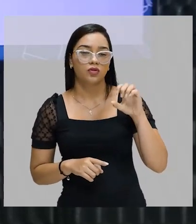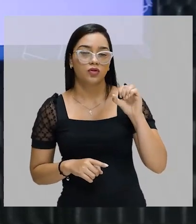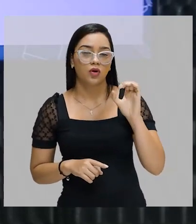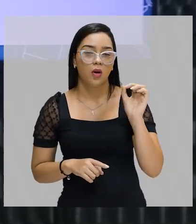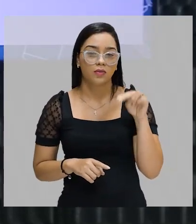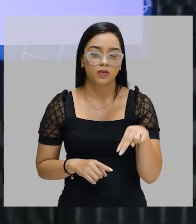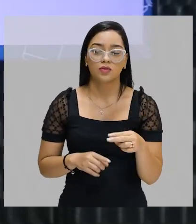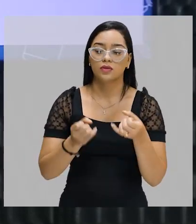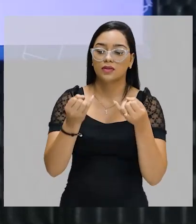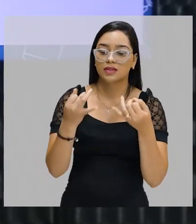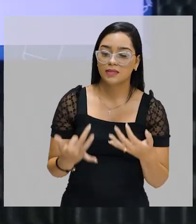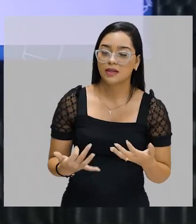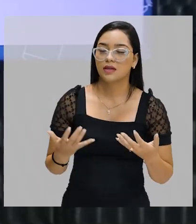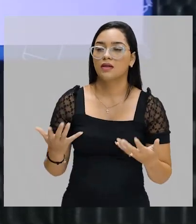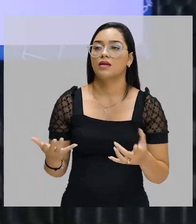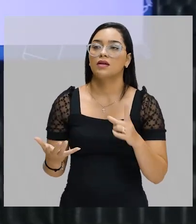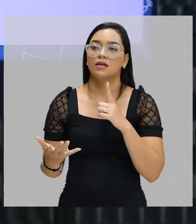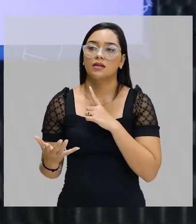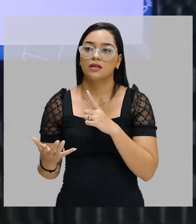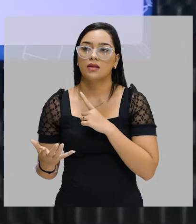que tratavam aí